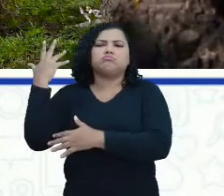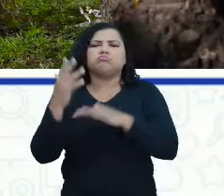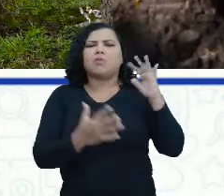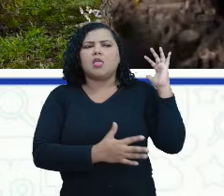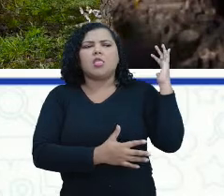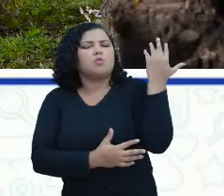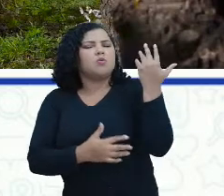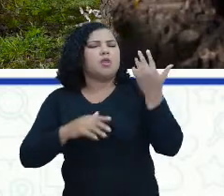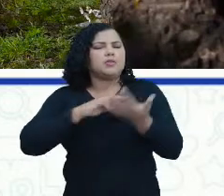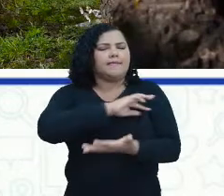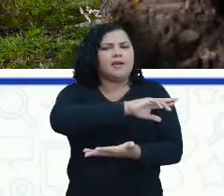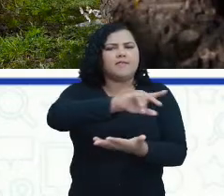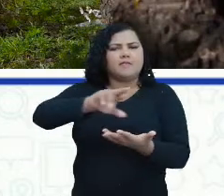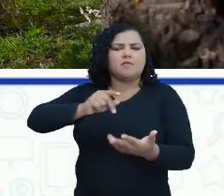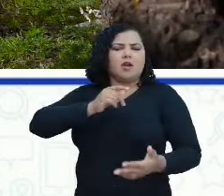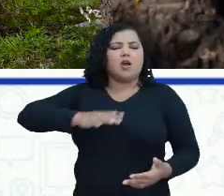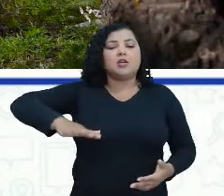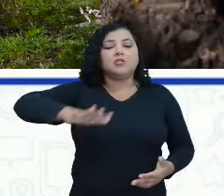que o planeta